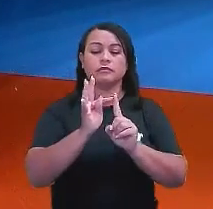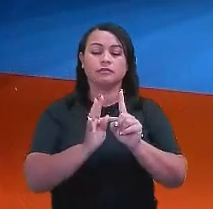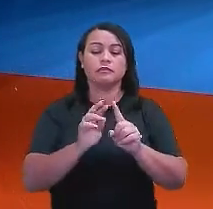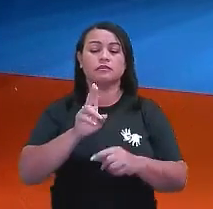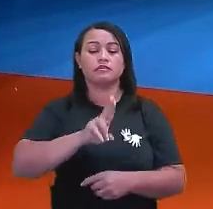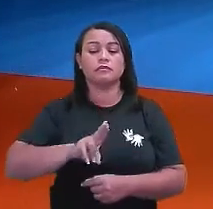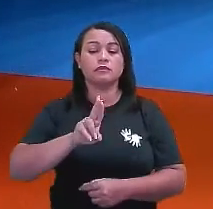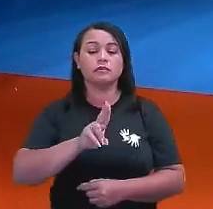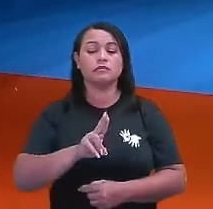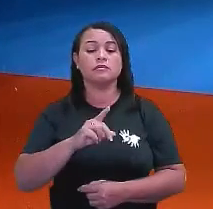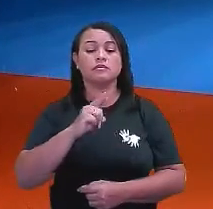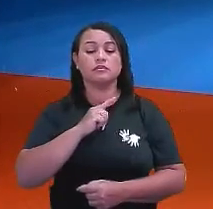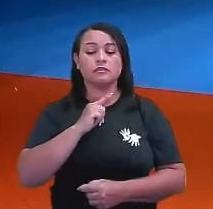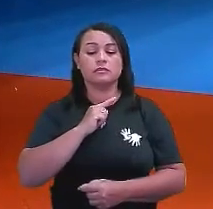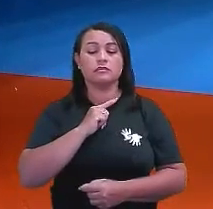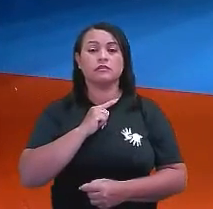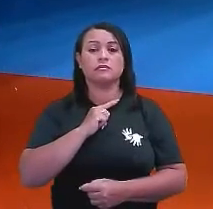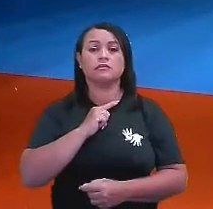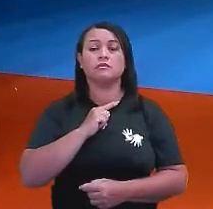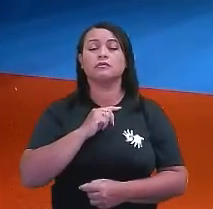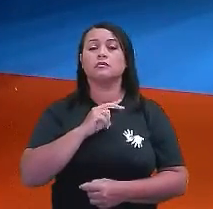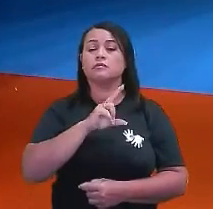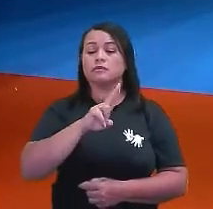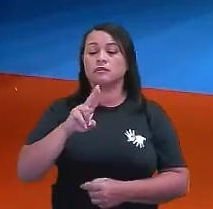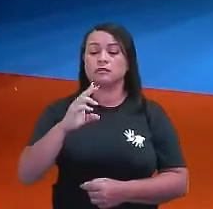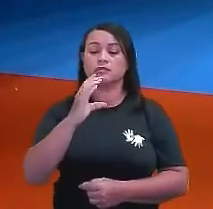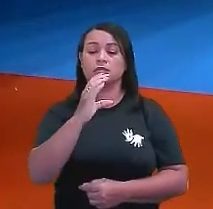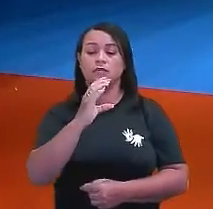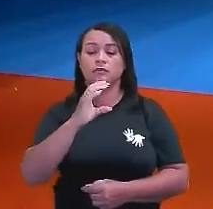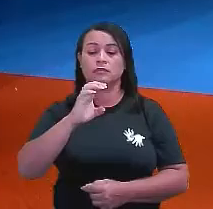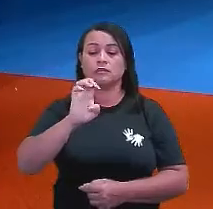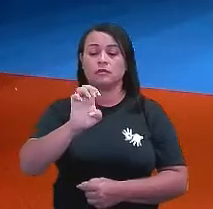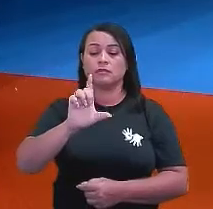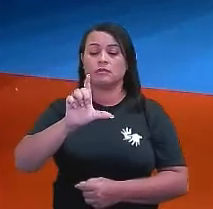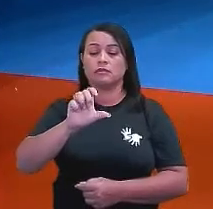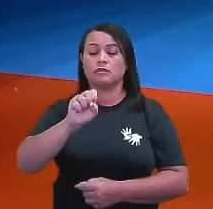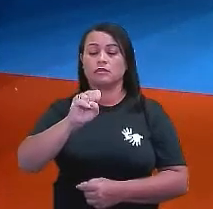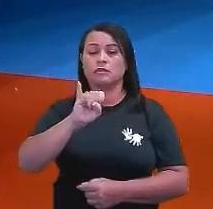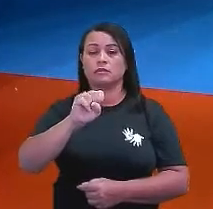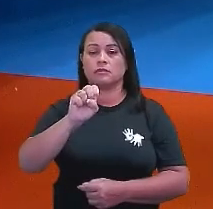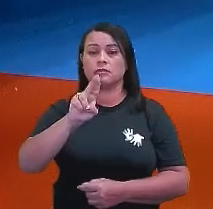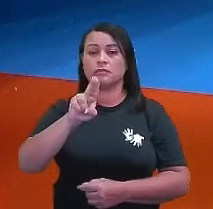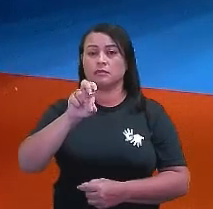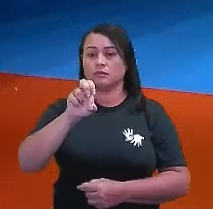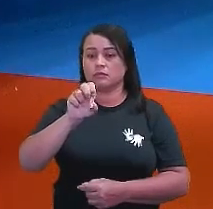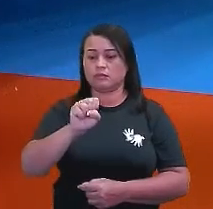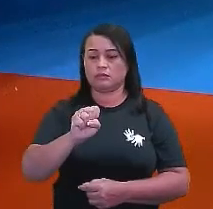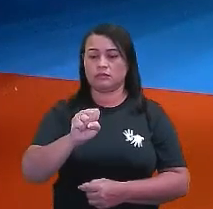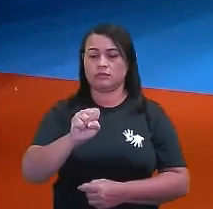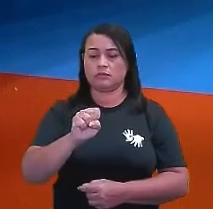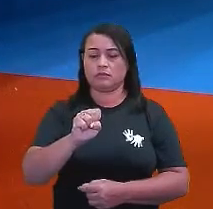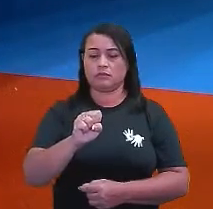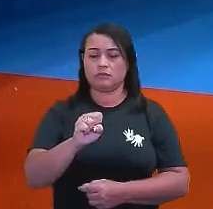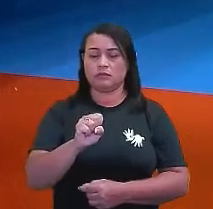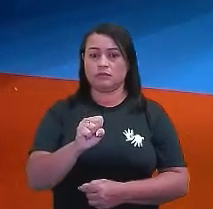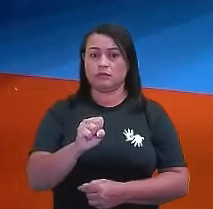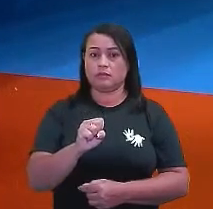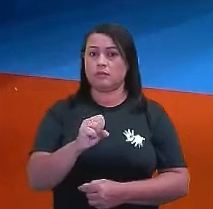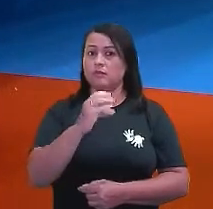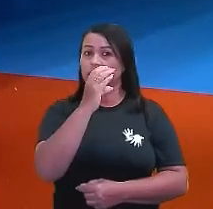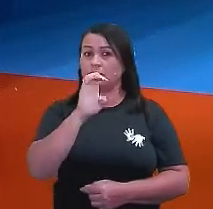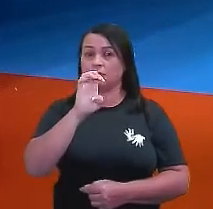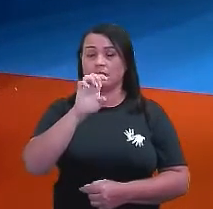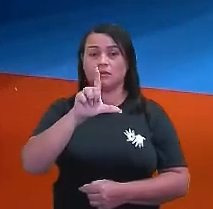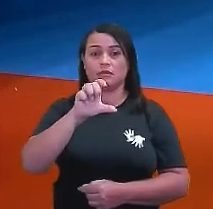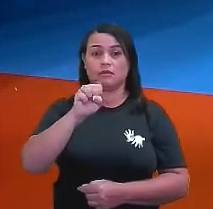nós usamos uma unidade de medida chamada Celsius, tá? Aqui, ó. Celsius. Não é Celsius, não,